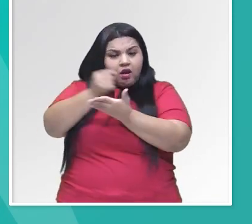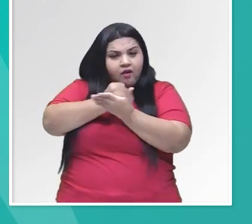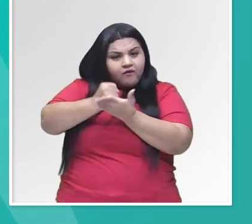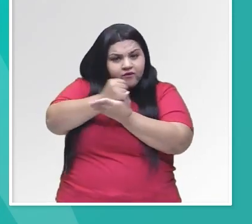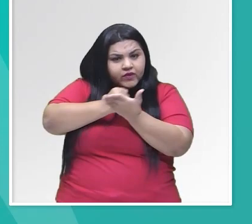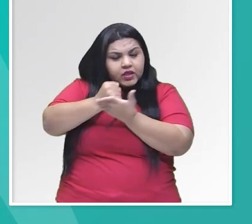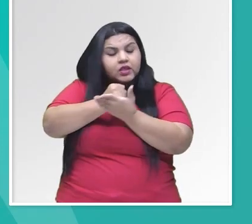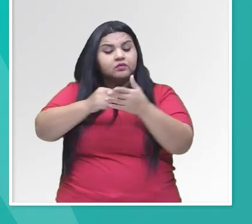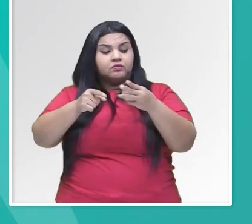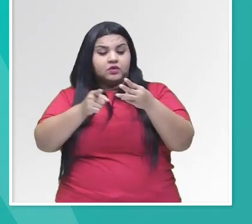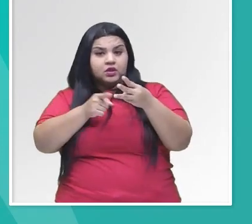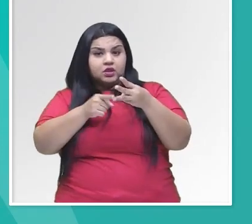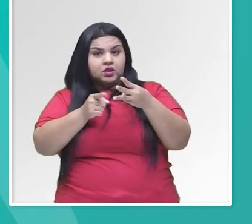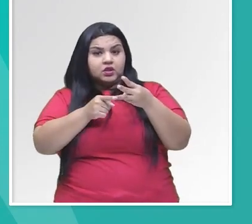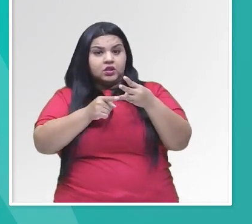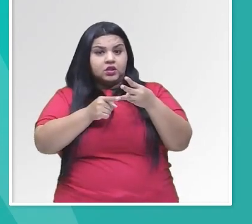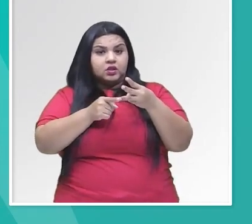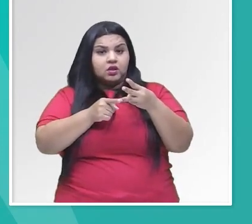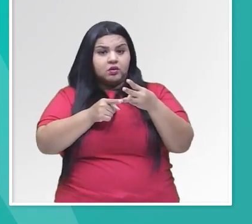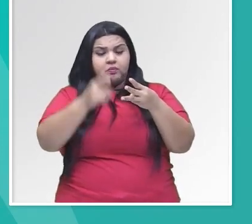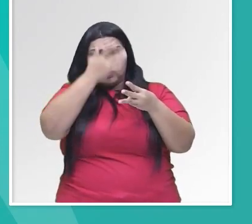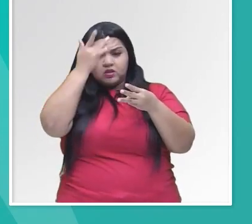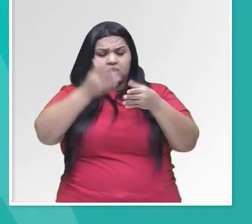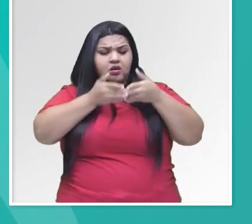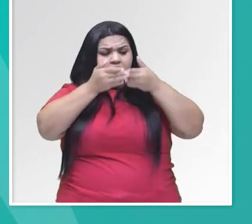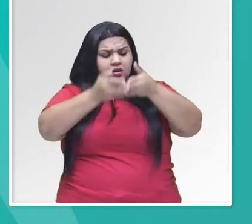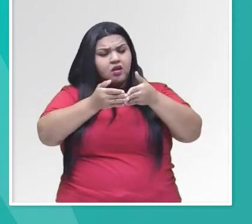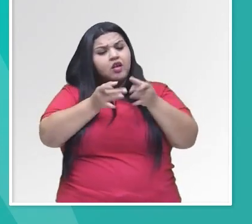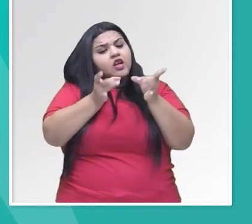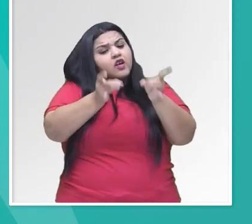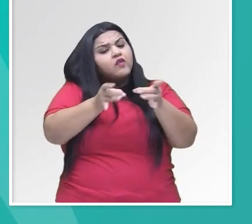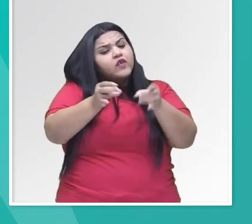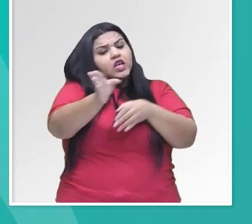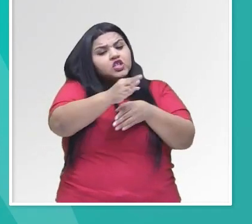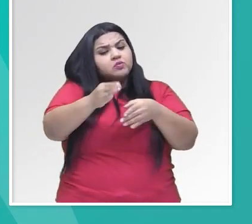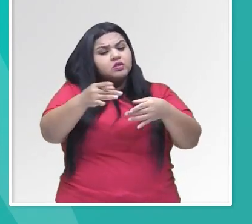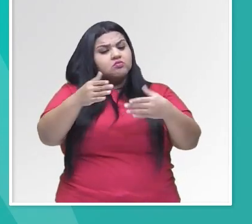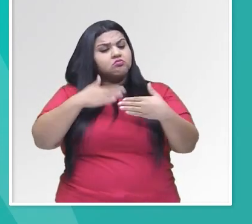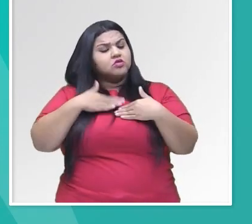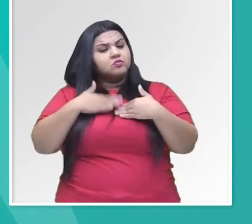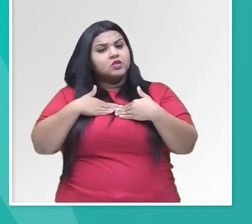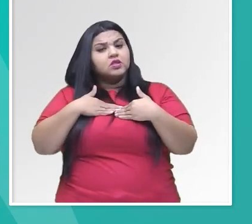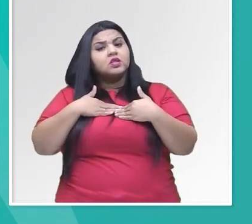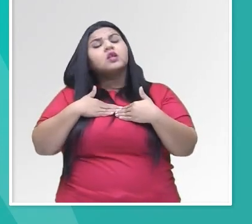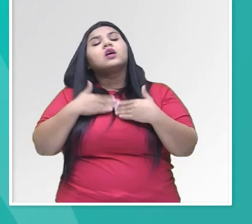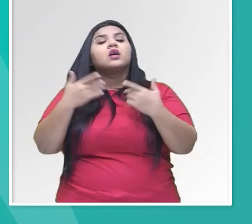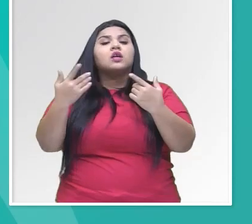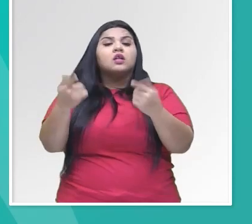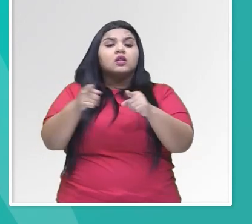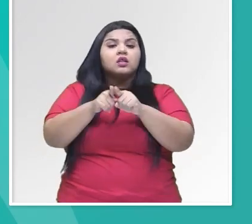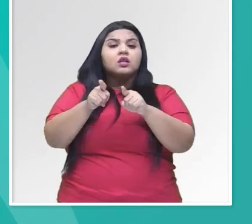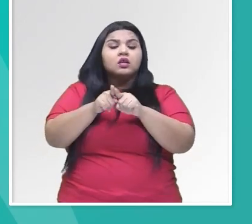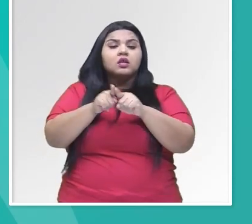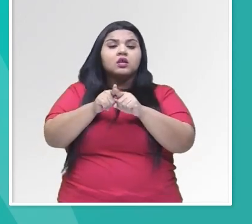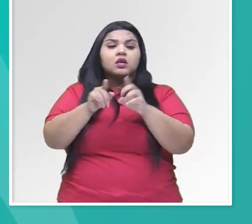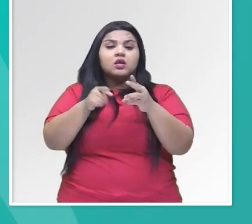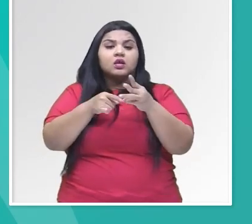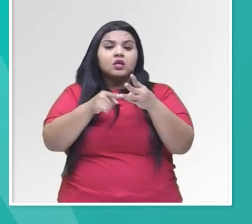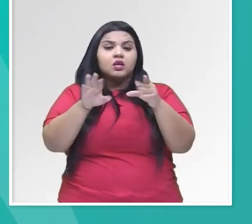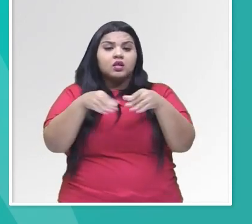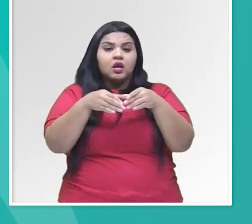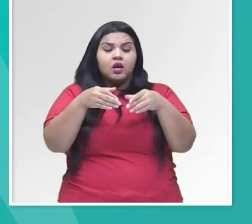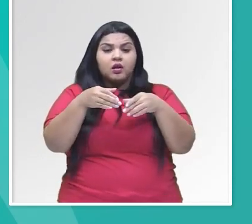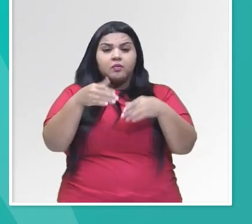comunidade implica o ribeirinho que vende o peixe para mim na beira do barranco. A comunidade implica o senhor